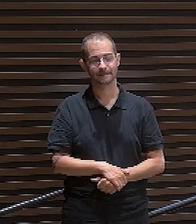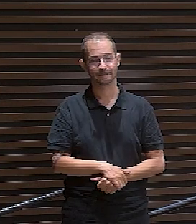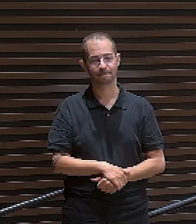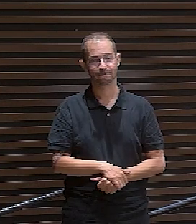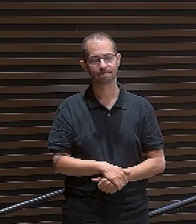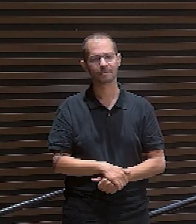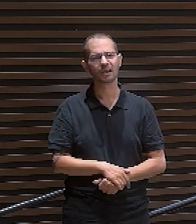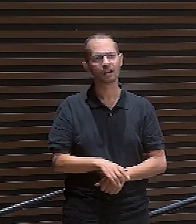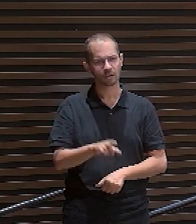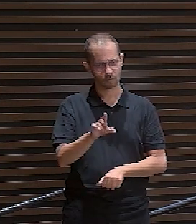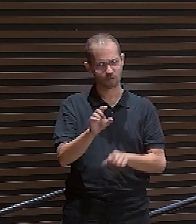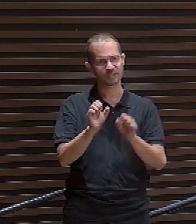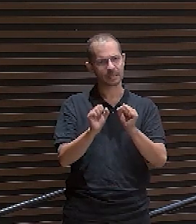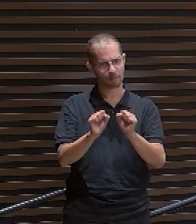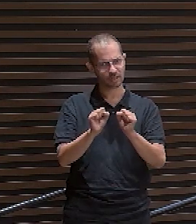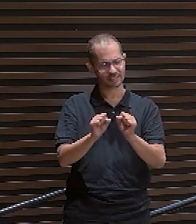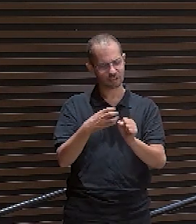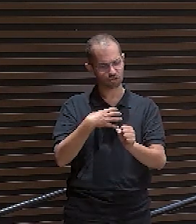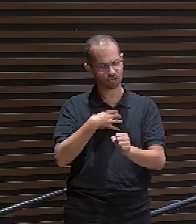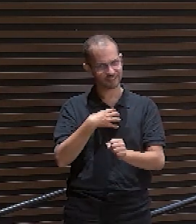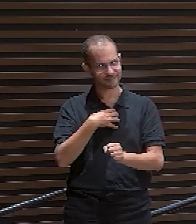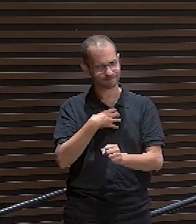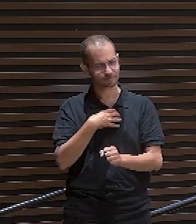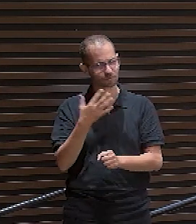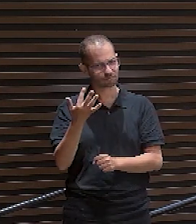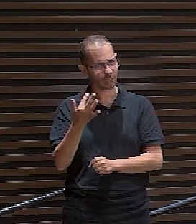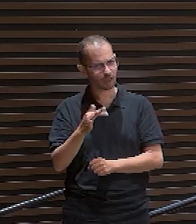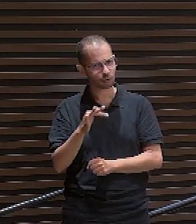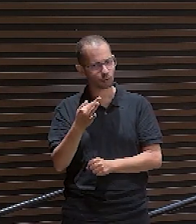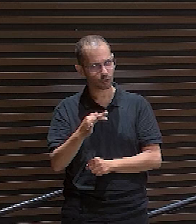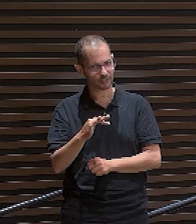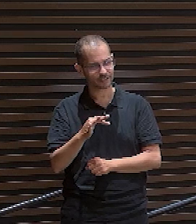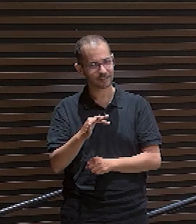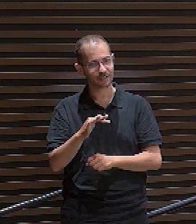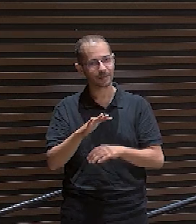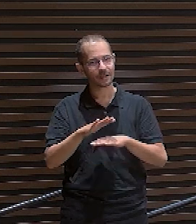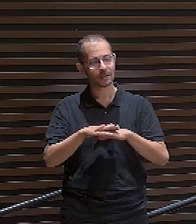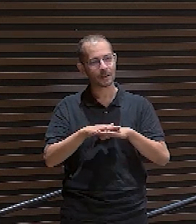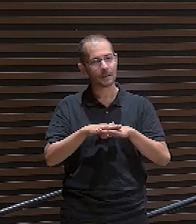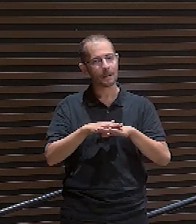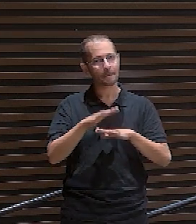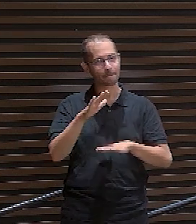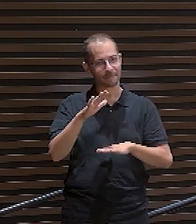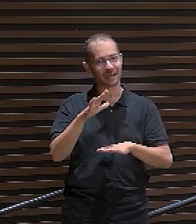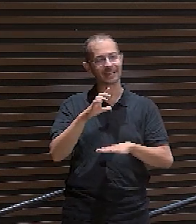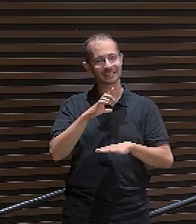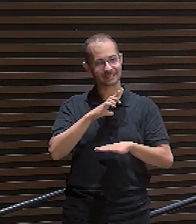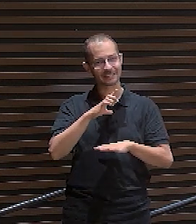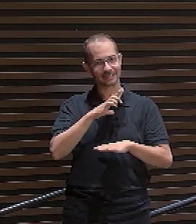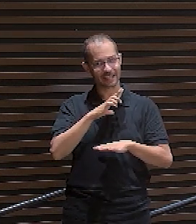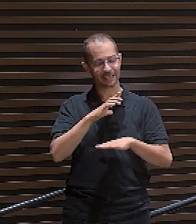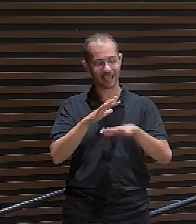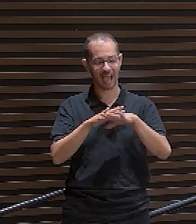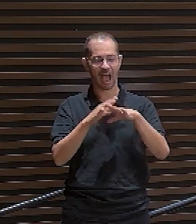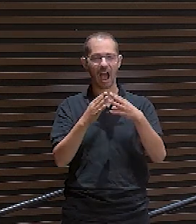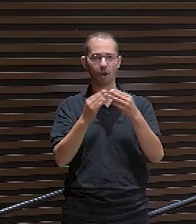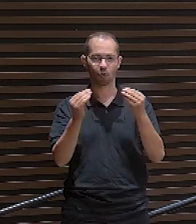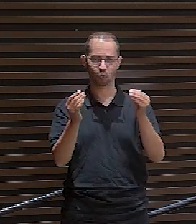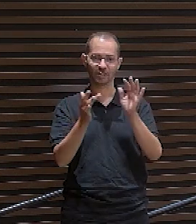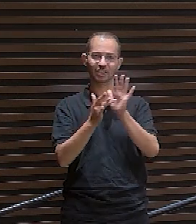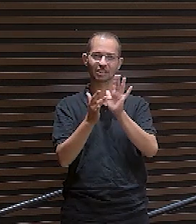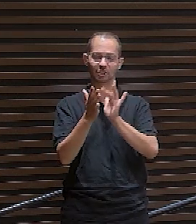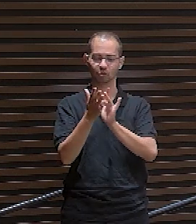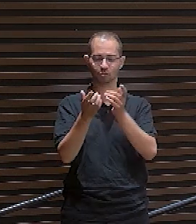Você pode sentir a ferida, mas em cima da ferida tem as chagas de Jesus para trazer